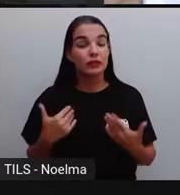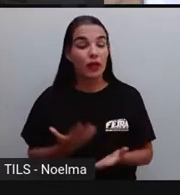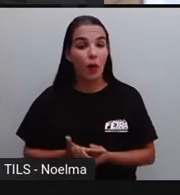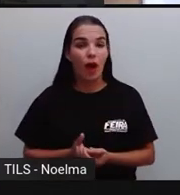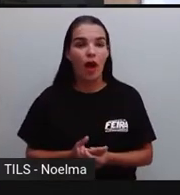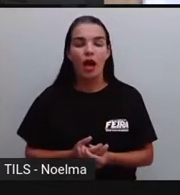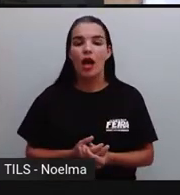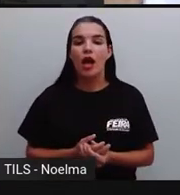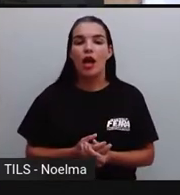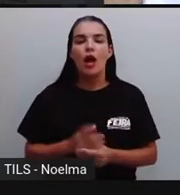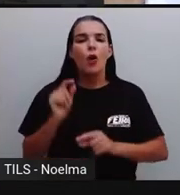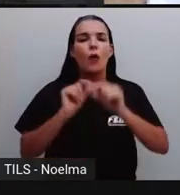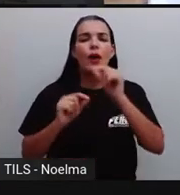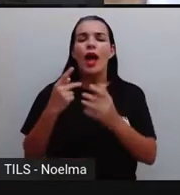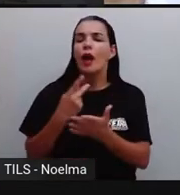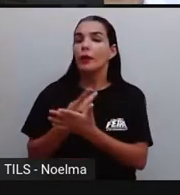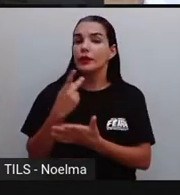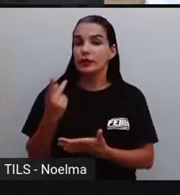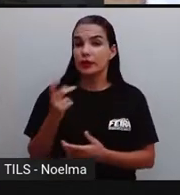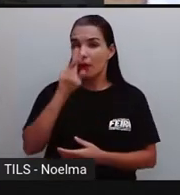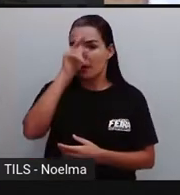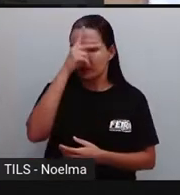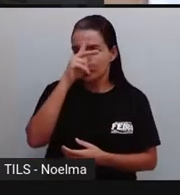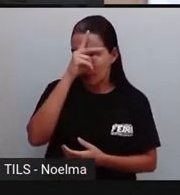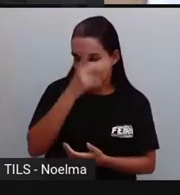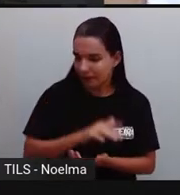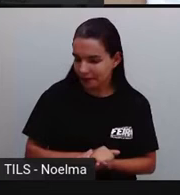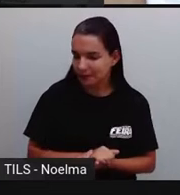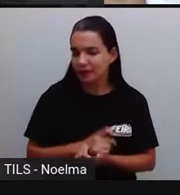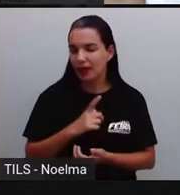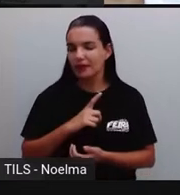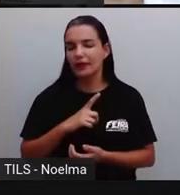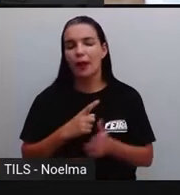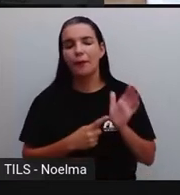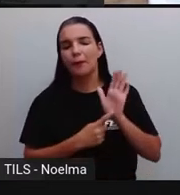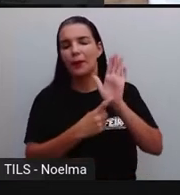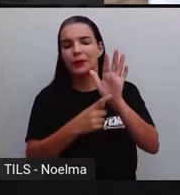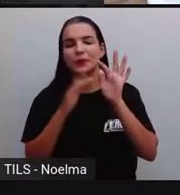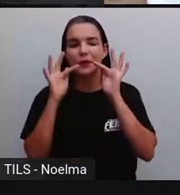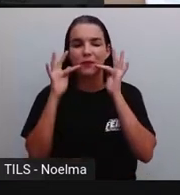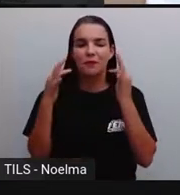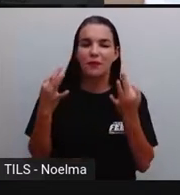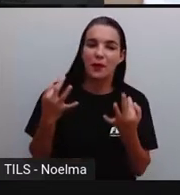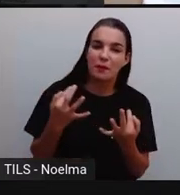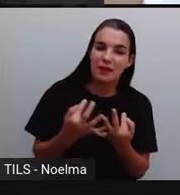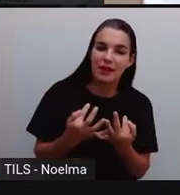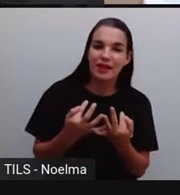Bom, então, o que que aconteceu aí nessa história, né? A história mostra uma família